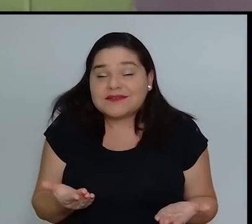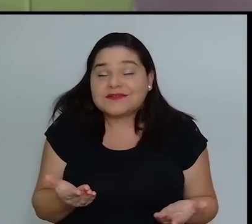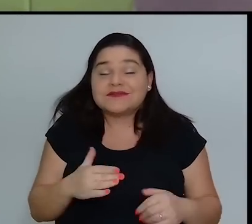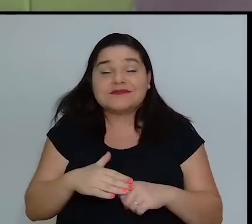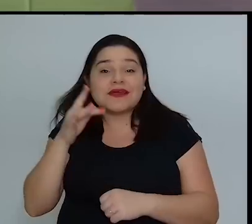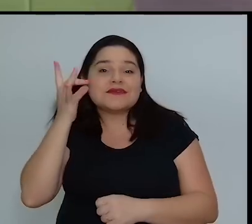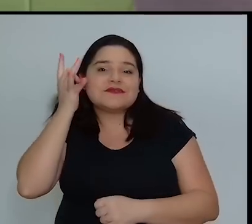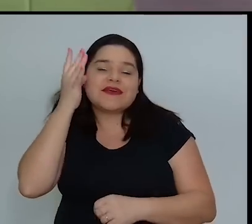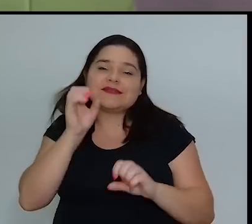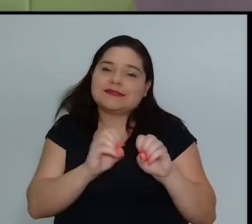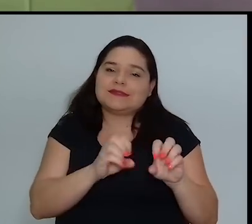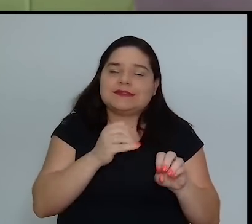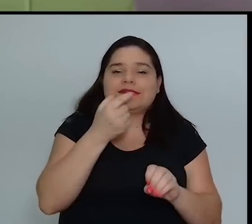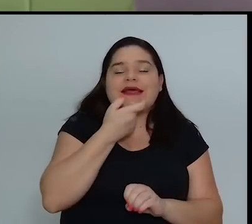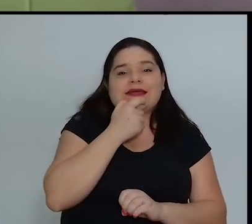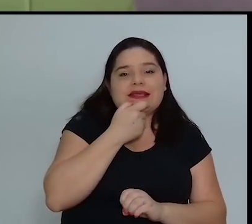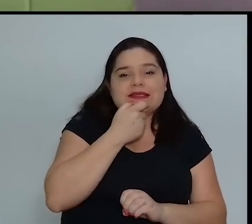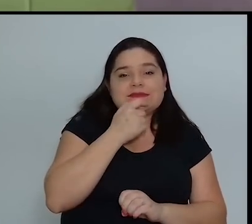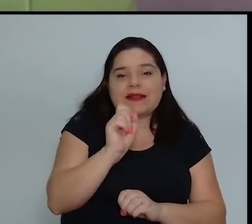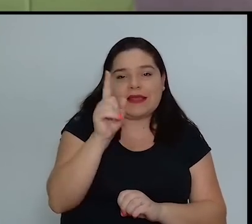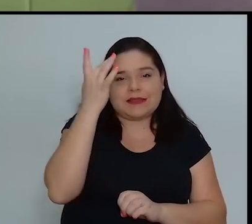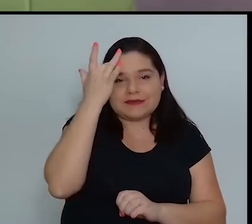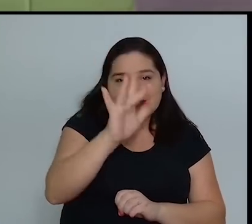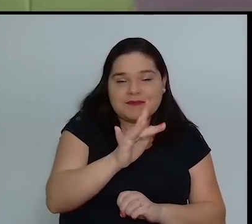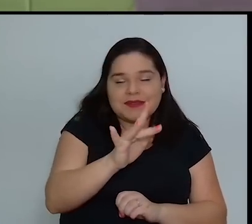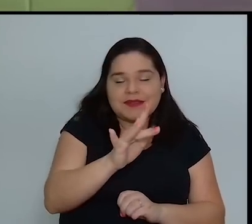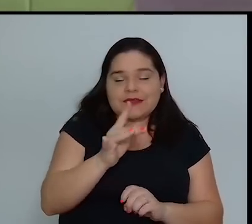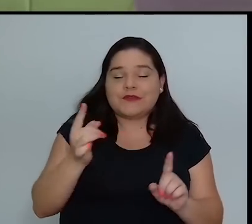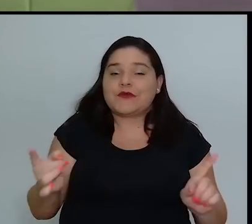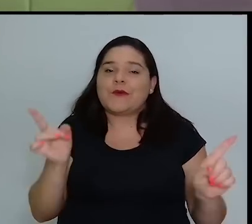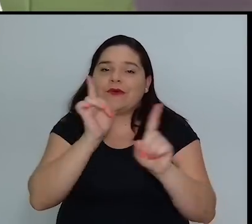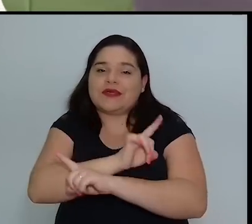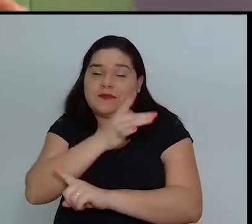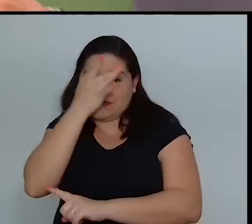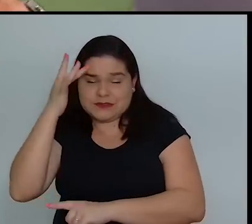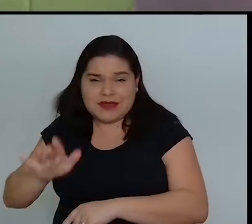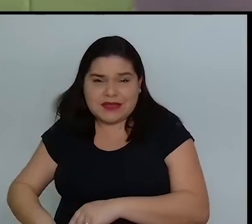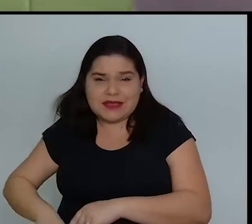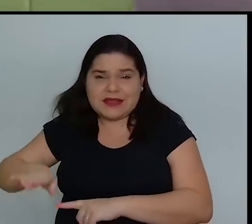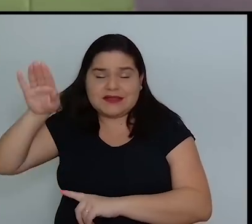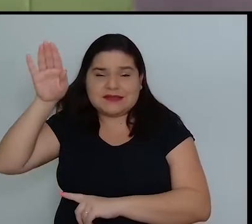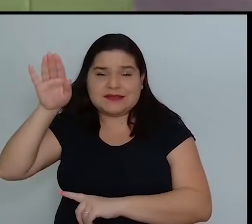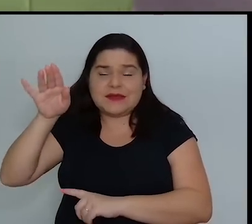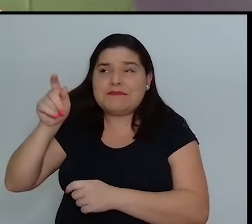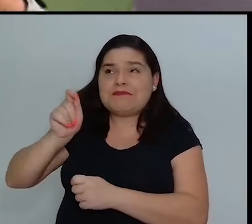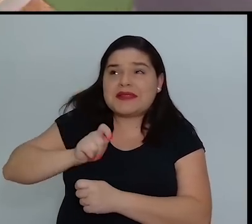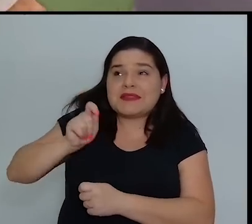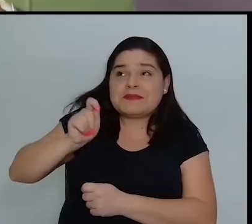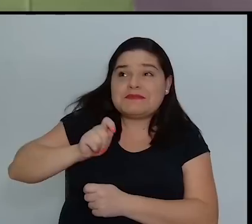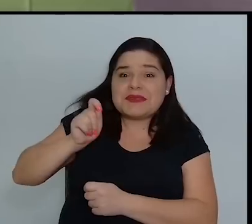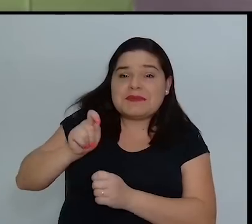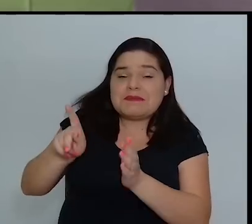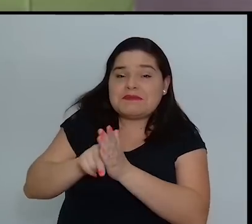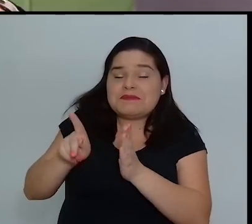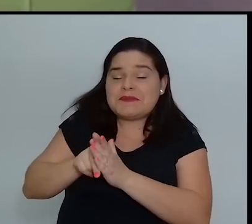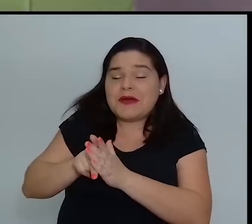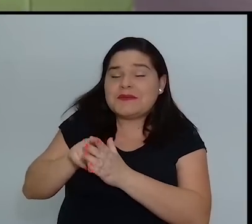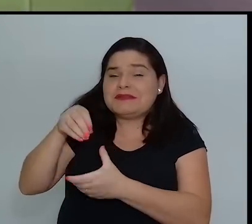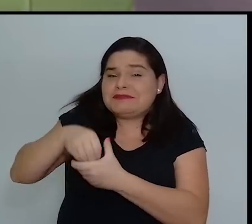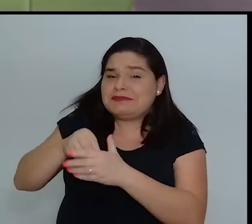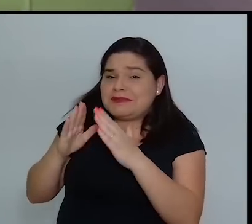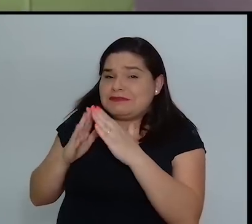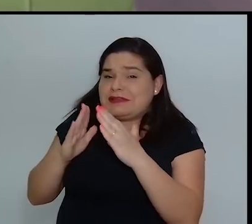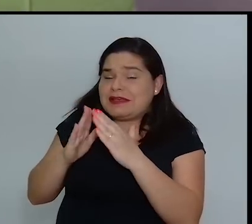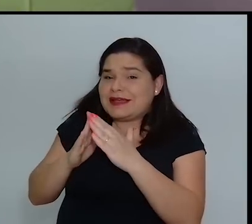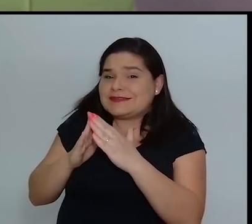ensinar inglês para quem não sabe do que ensinar para pessoas que cresceram empinando pipa no carpete da casa